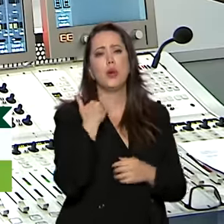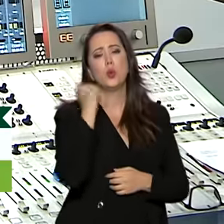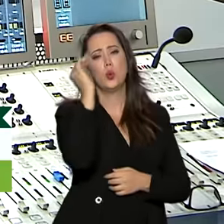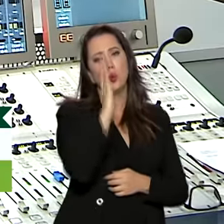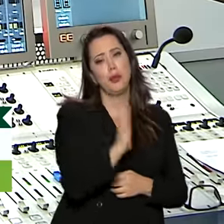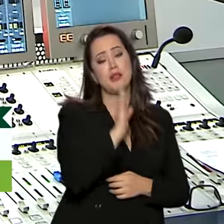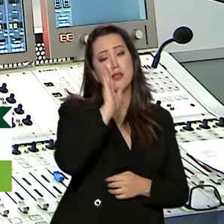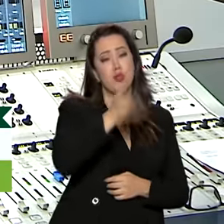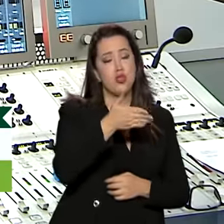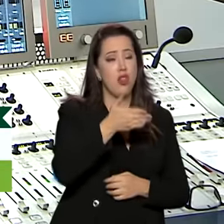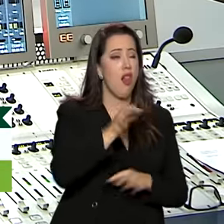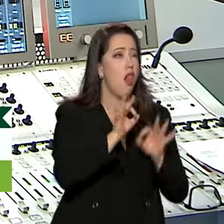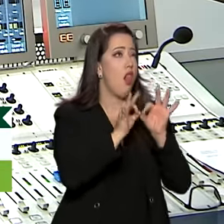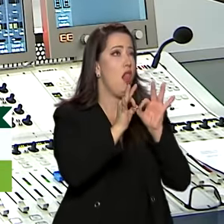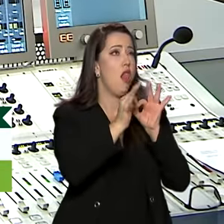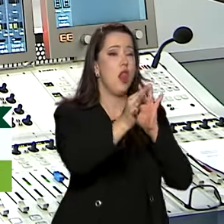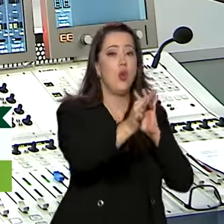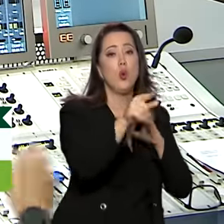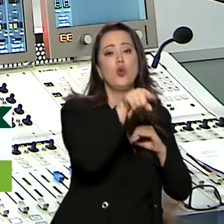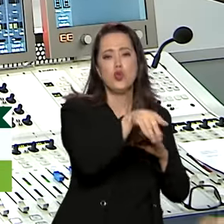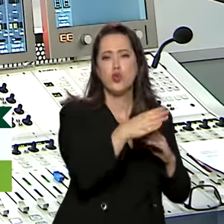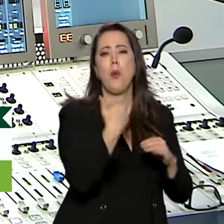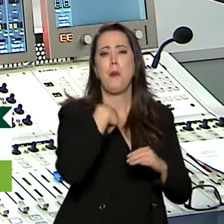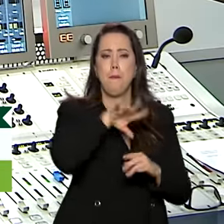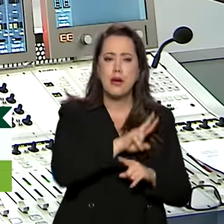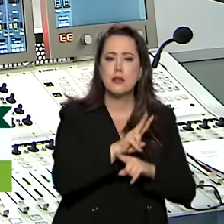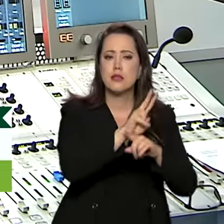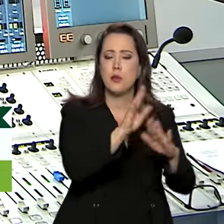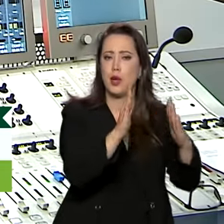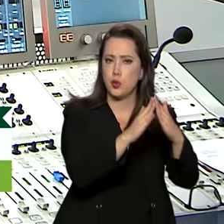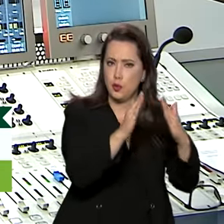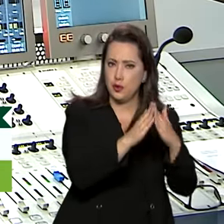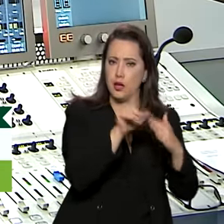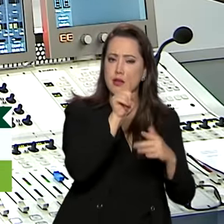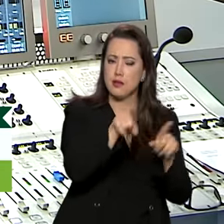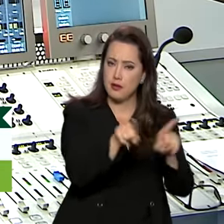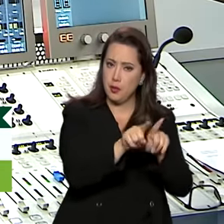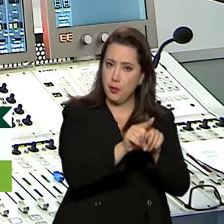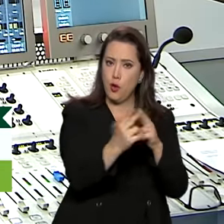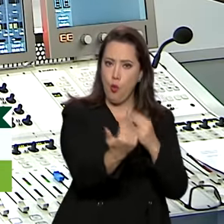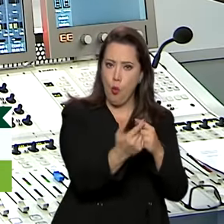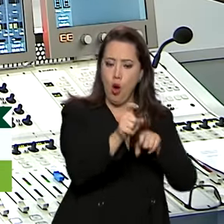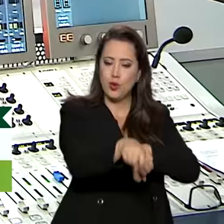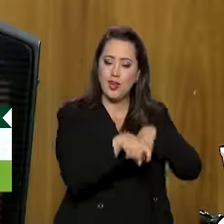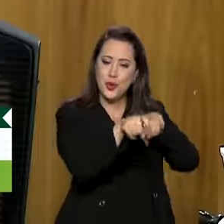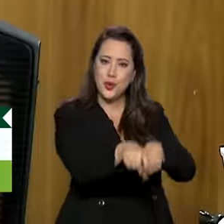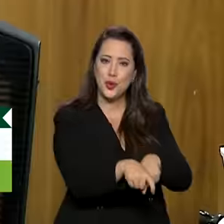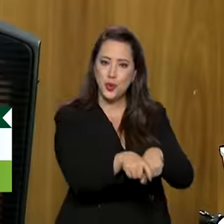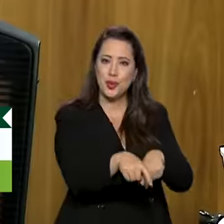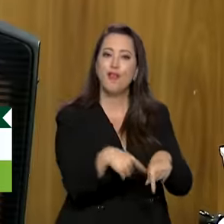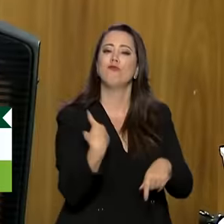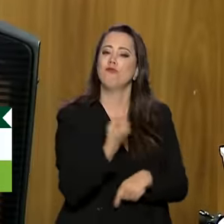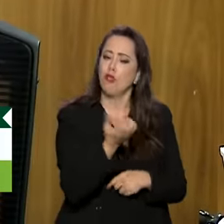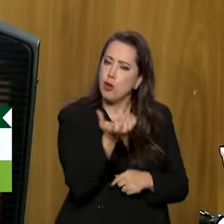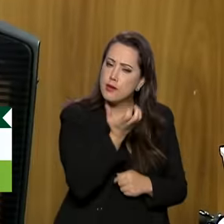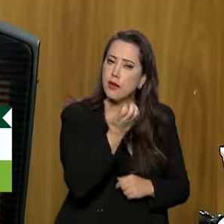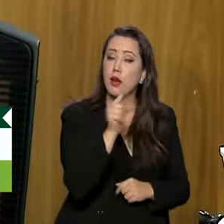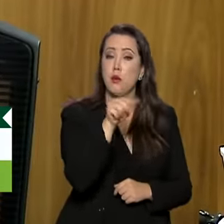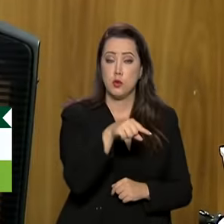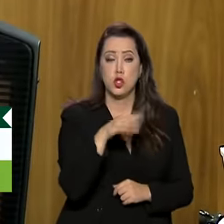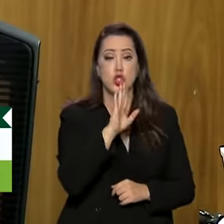já é de longe o banco imobiliário será também o banco da Agricultura estamos abrindo